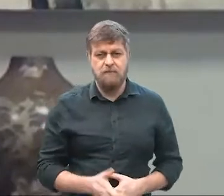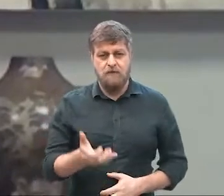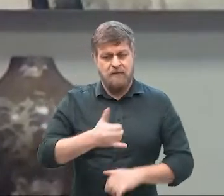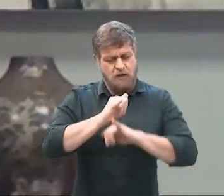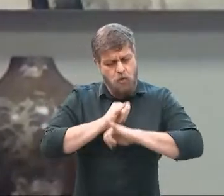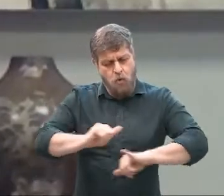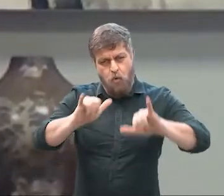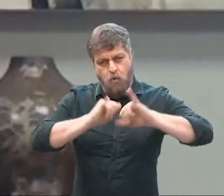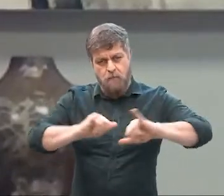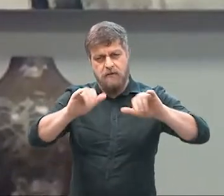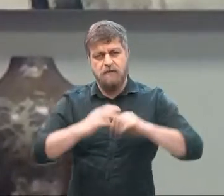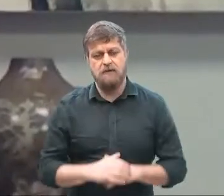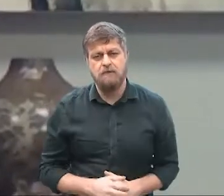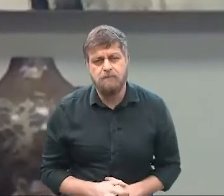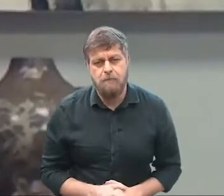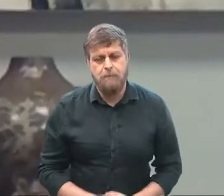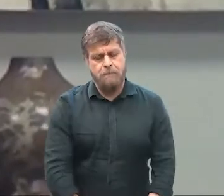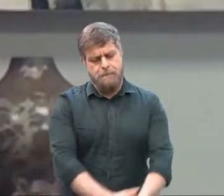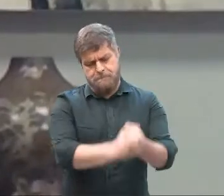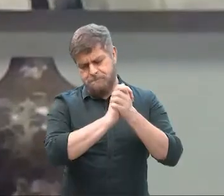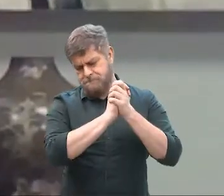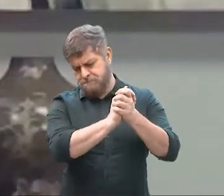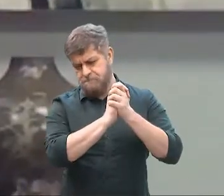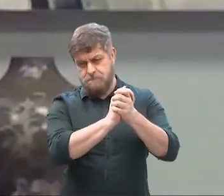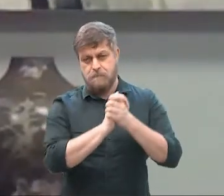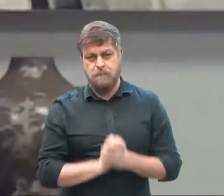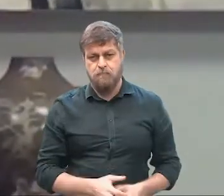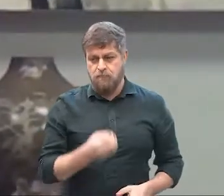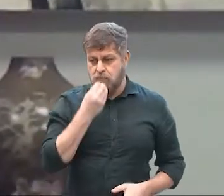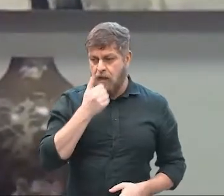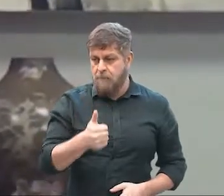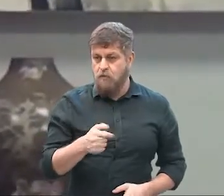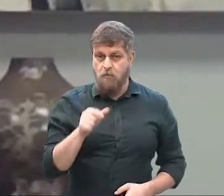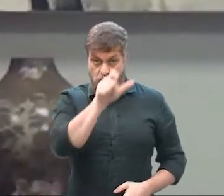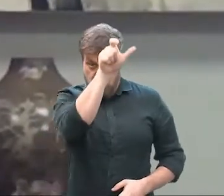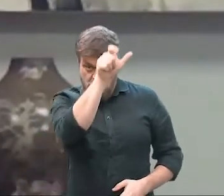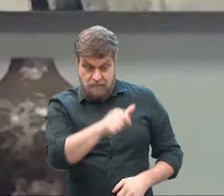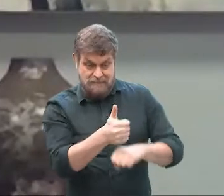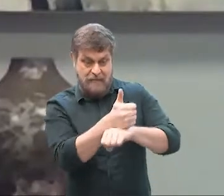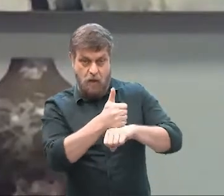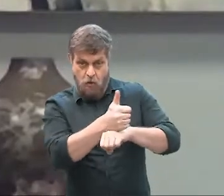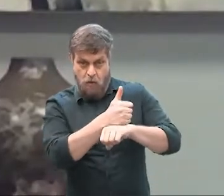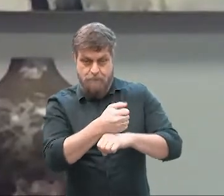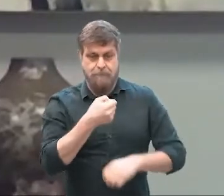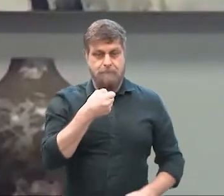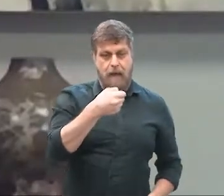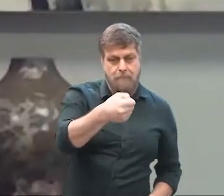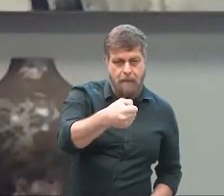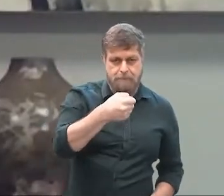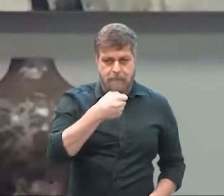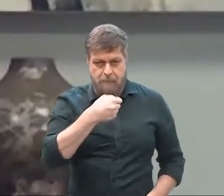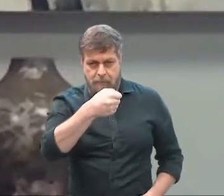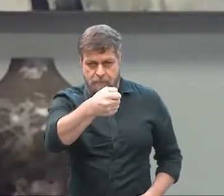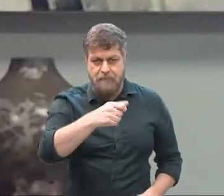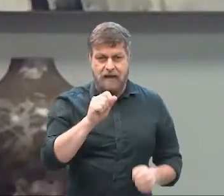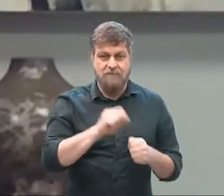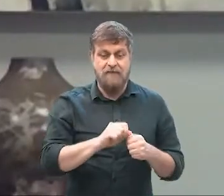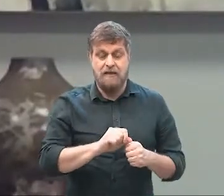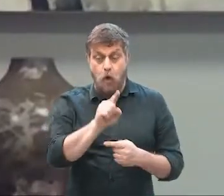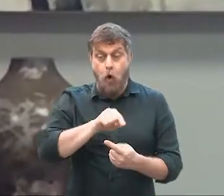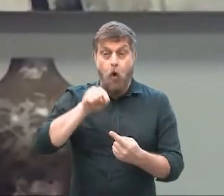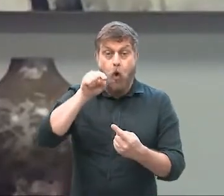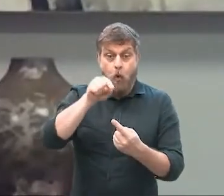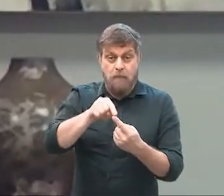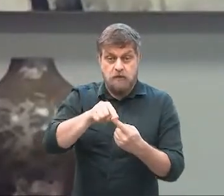aqui cumprimentá-lo, porque é bom quando o entrevistador ele faz realmente esse papel de